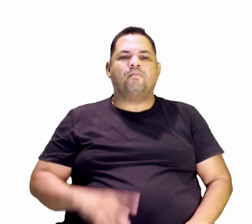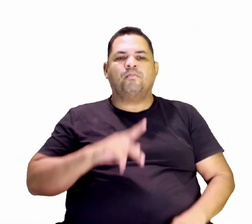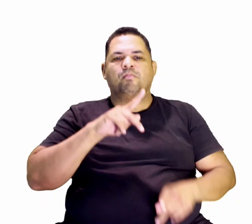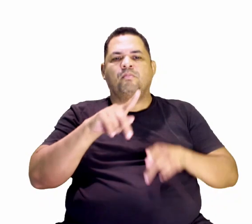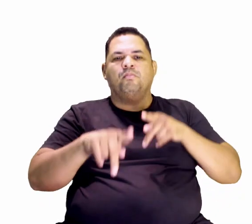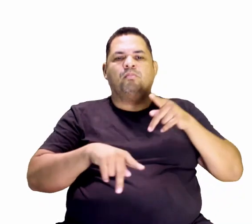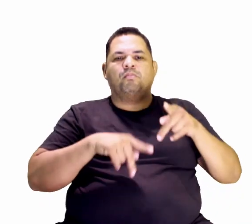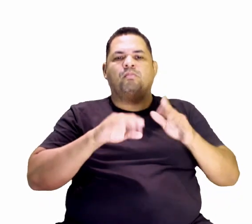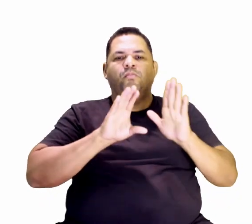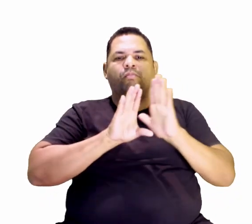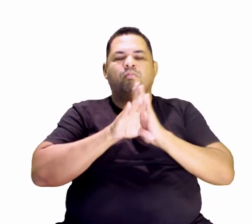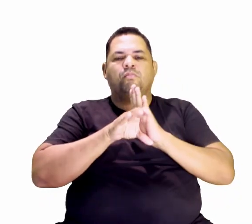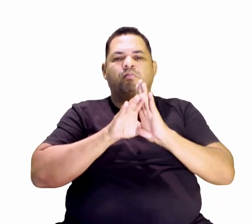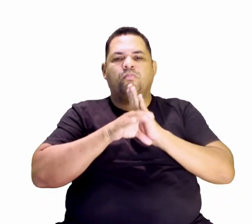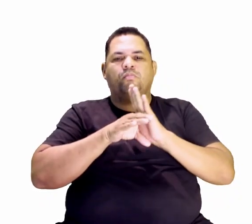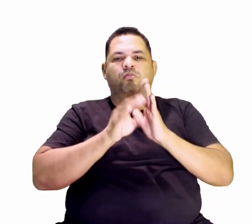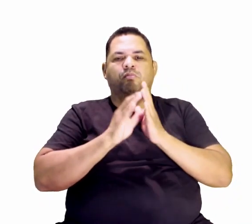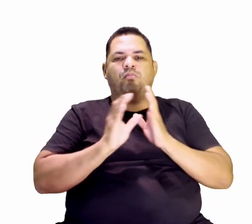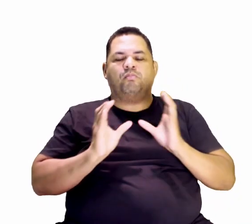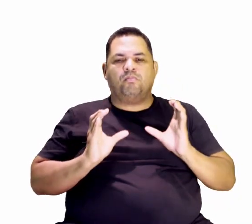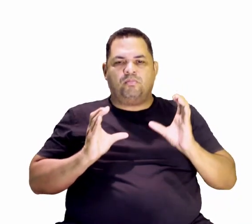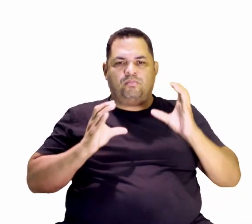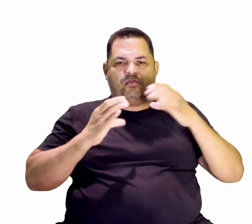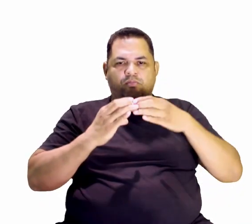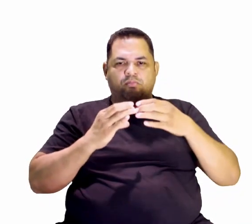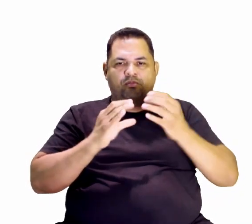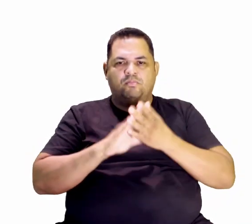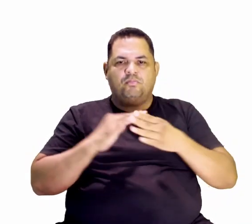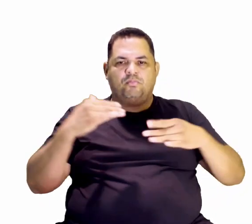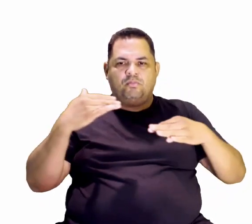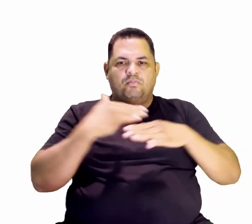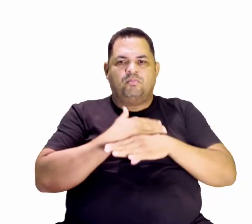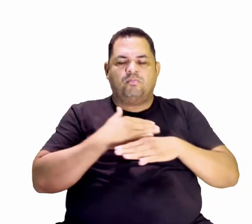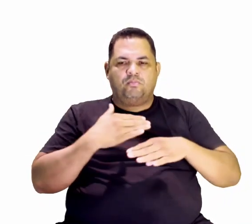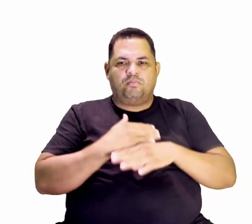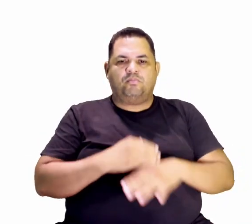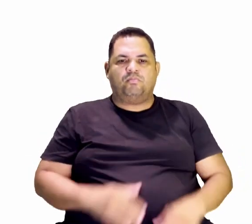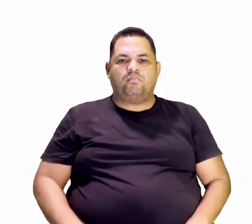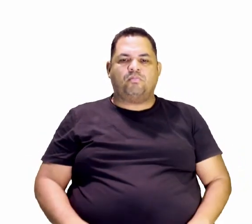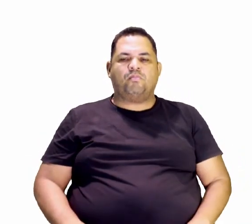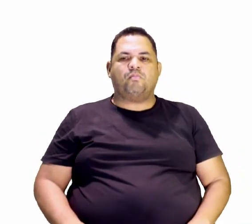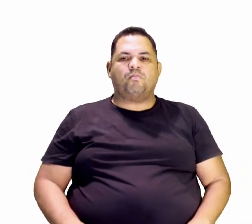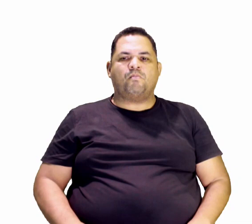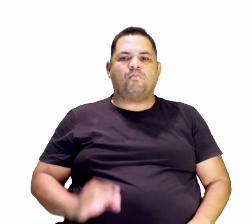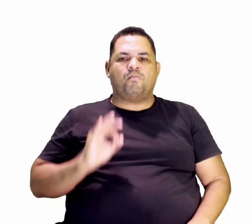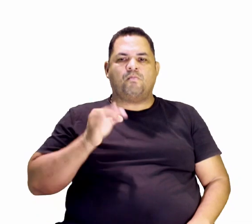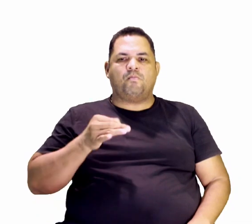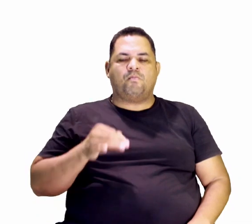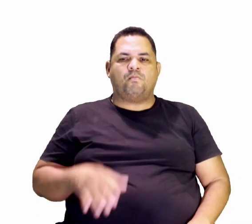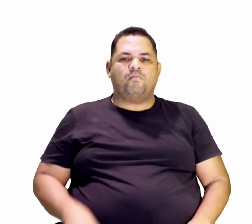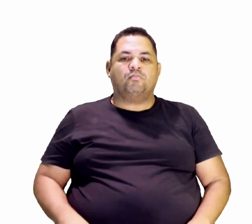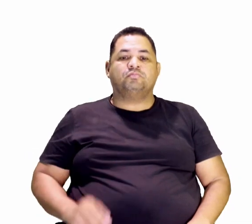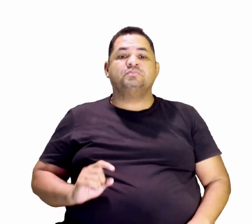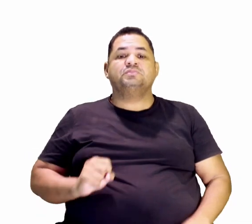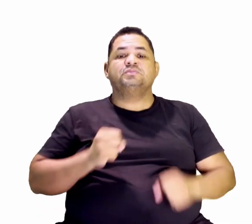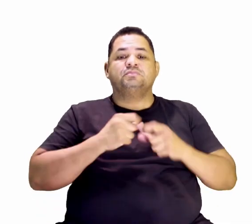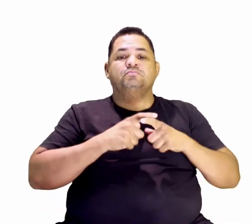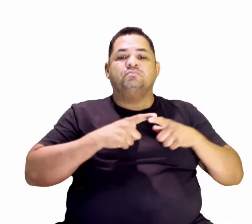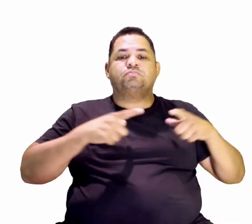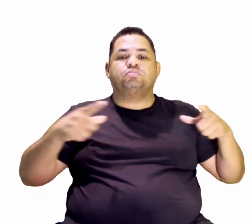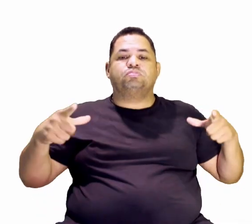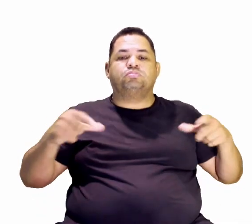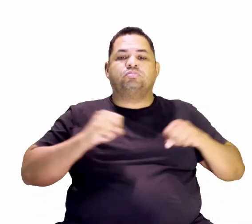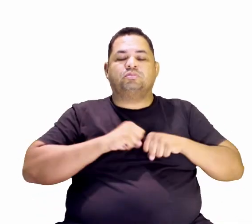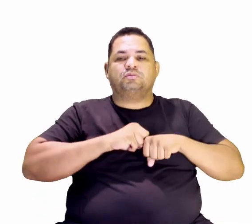Populariza-se o conceito de tribo urbana, correto? Se popularizou, eu quero agora que você